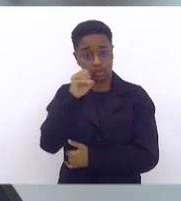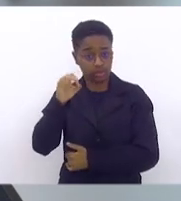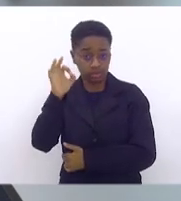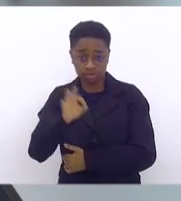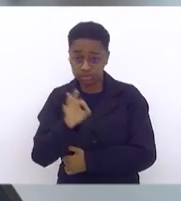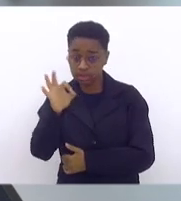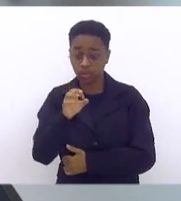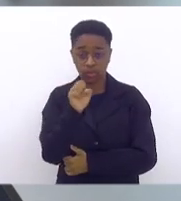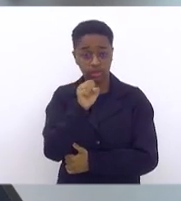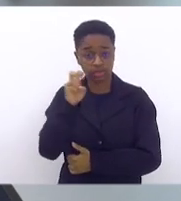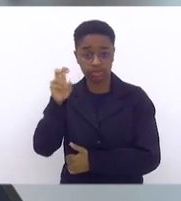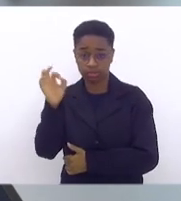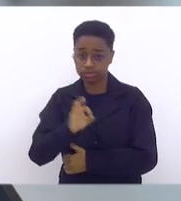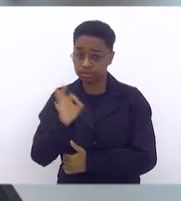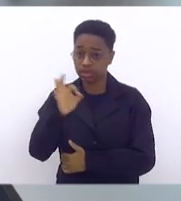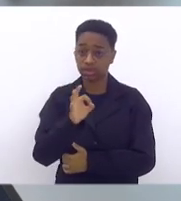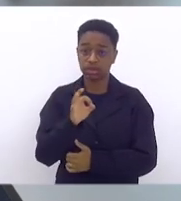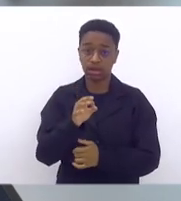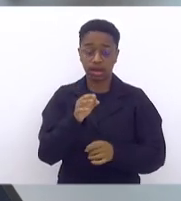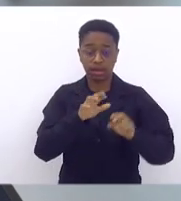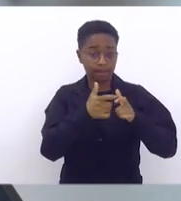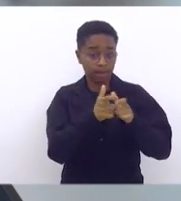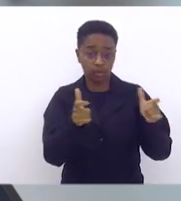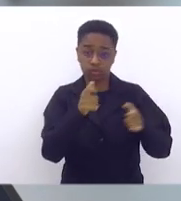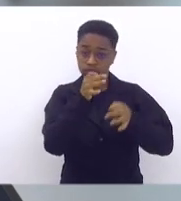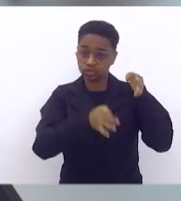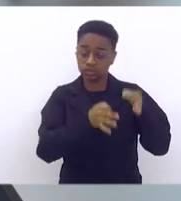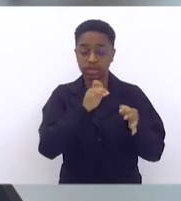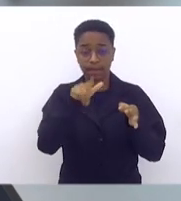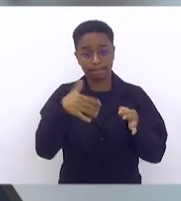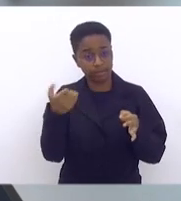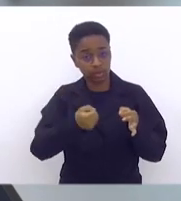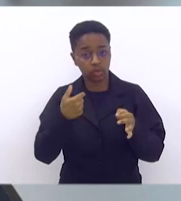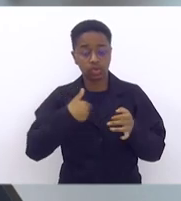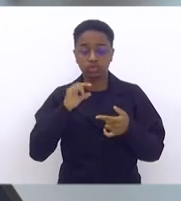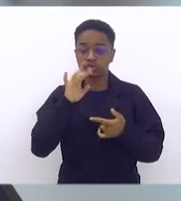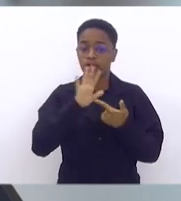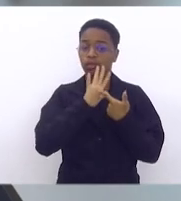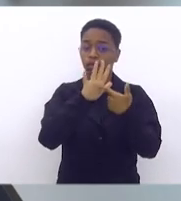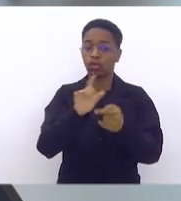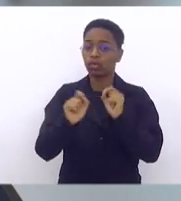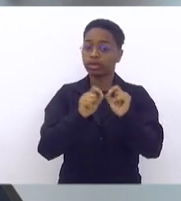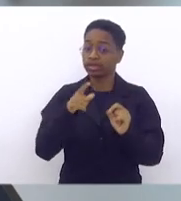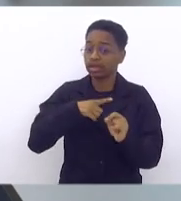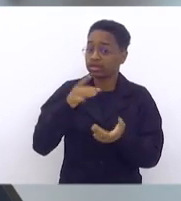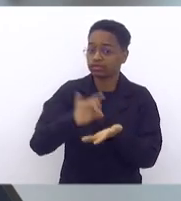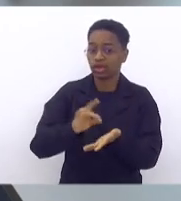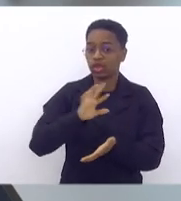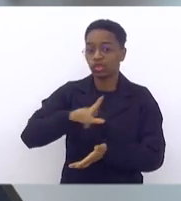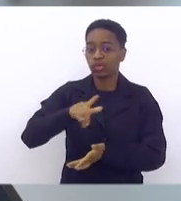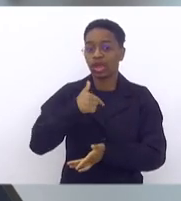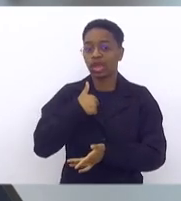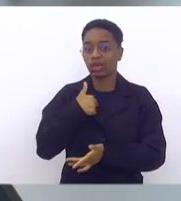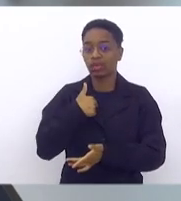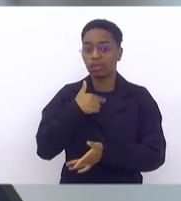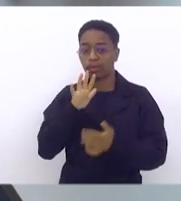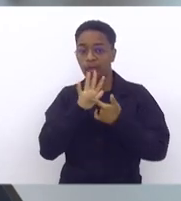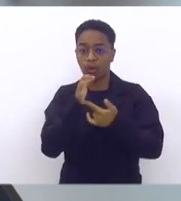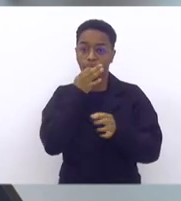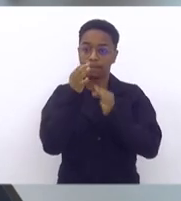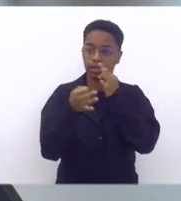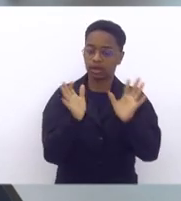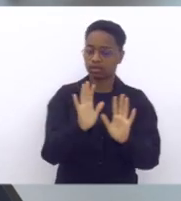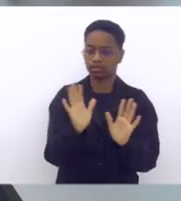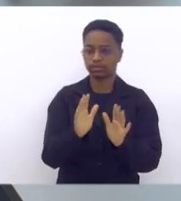80%, 85% de magistrados brancos. Eu só estou falando o que existe, né? Eu não estou aqui dando sequer a minha opinião sobre